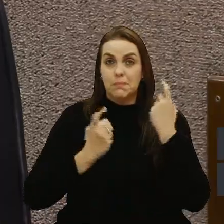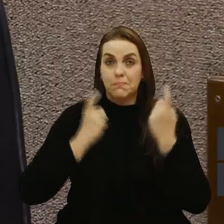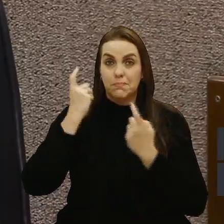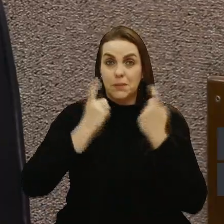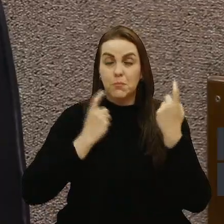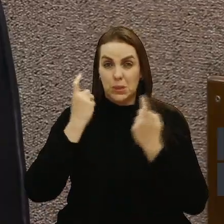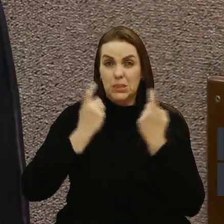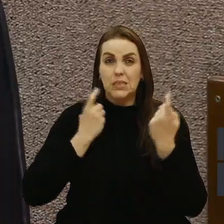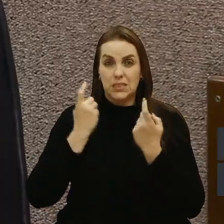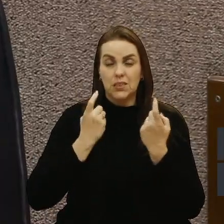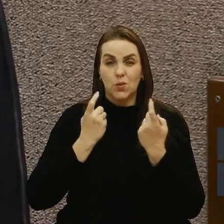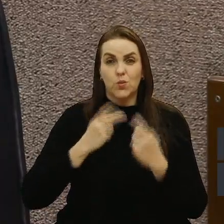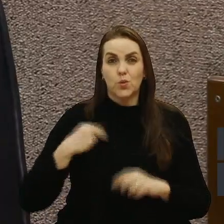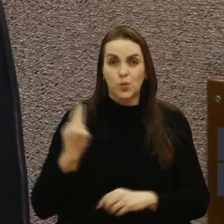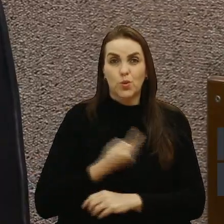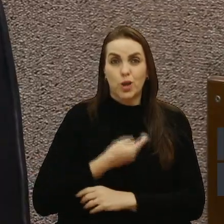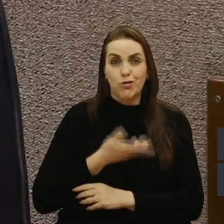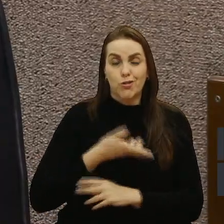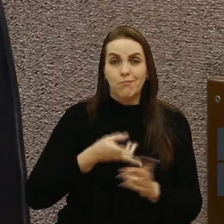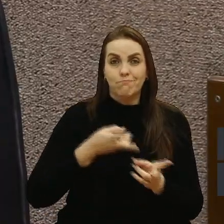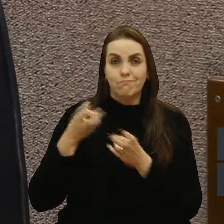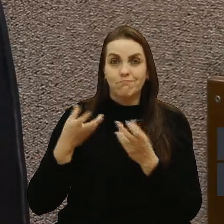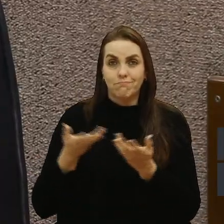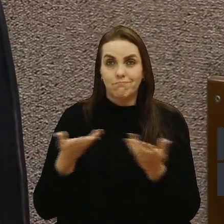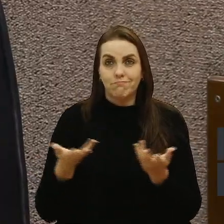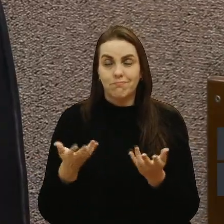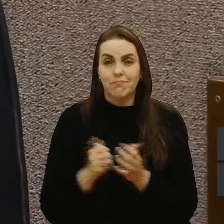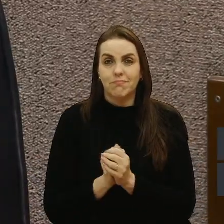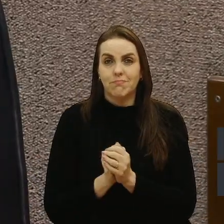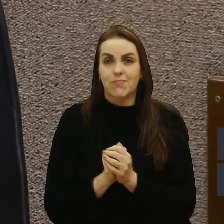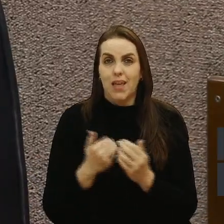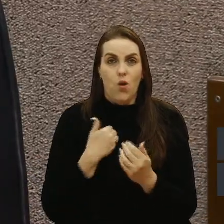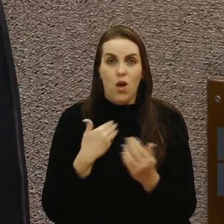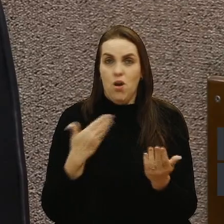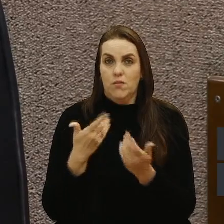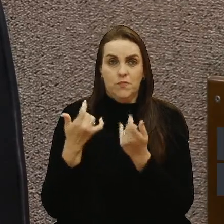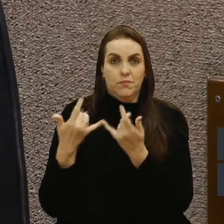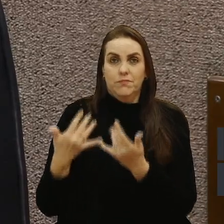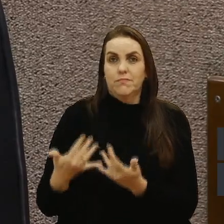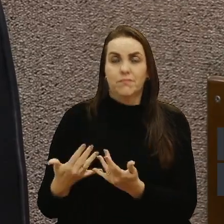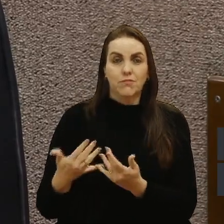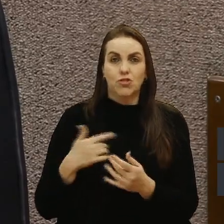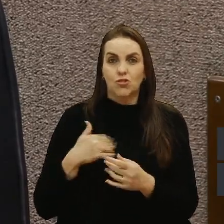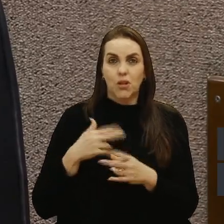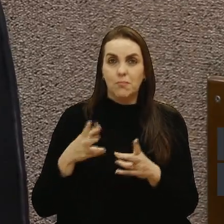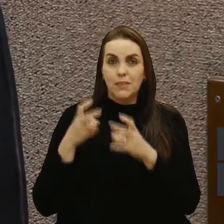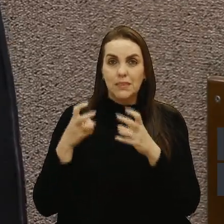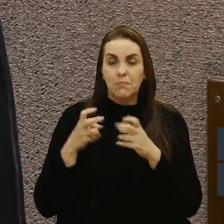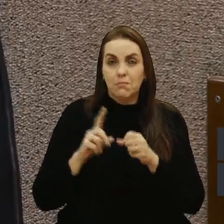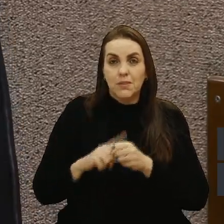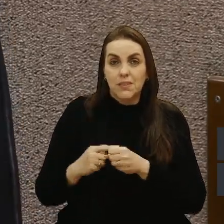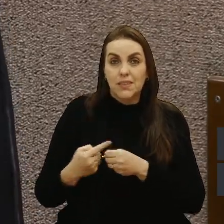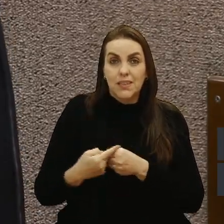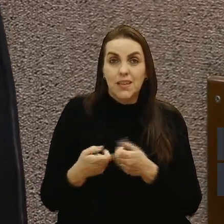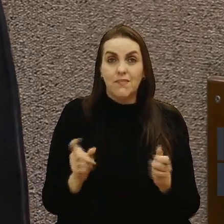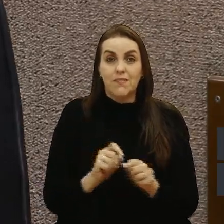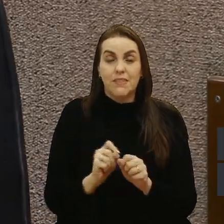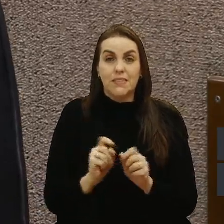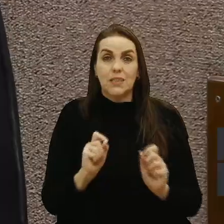é que a gente já vê, e aqui eu não vou entrar no mérito, né? Mas a gente já vê um município